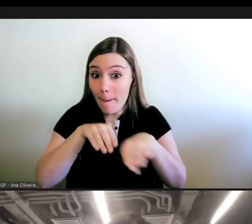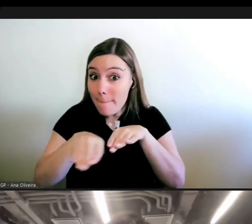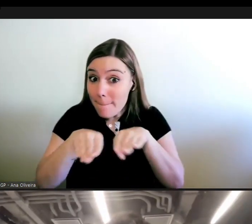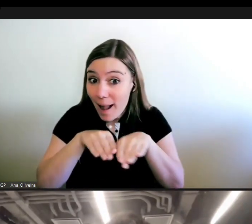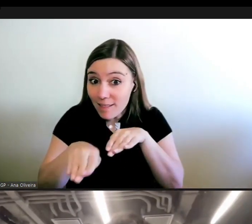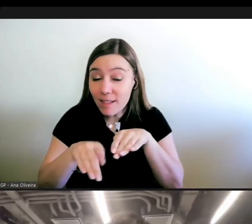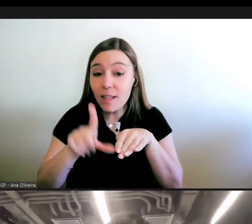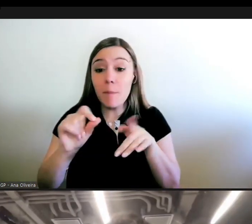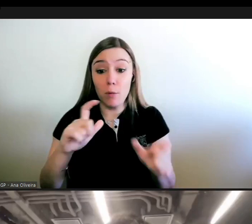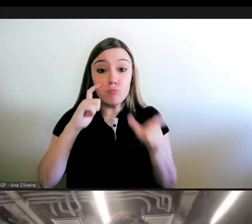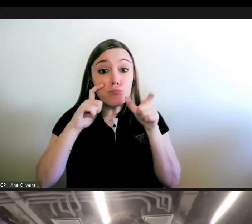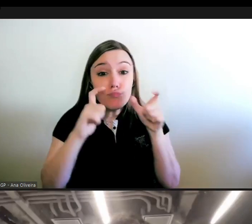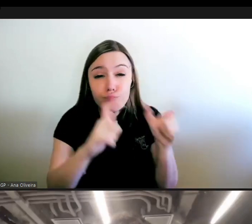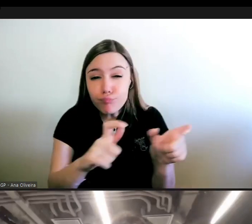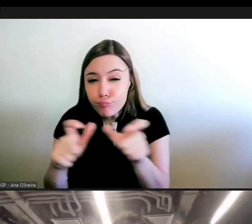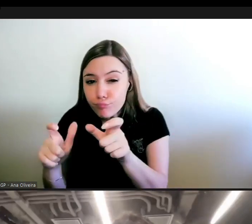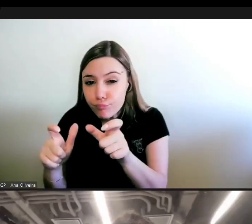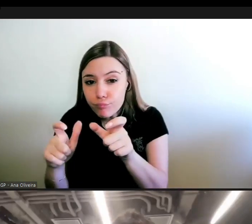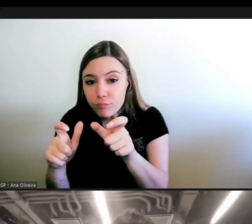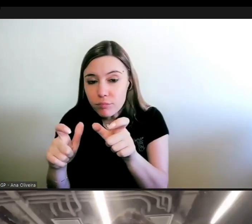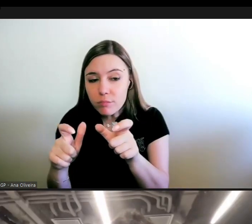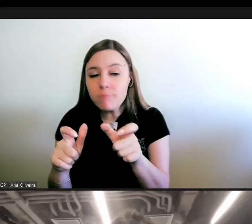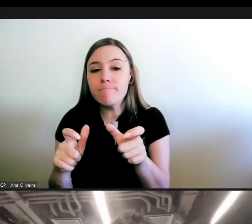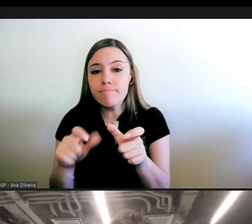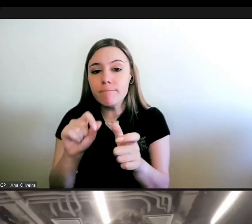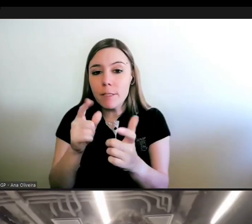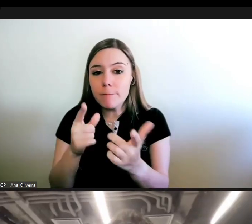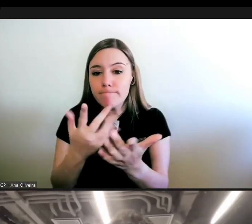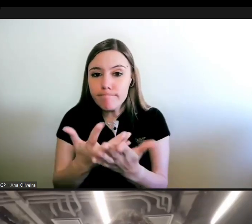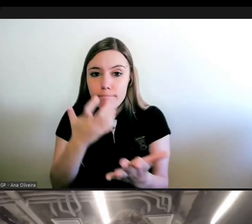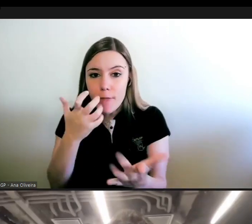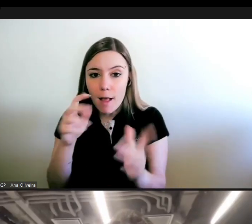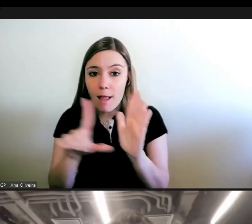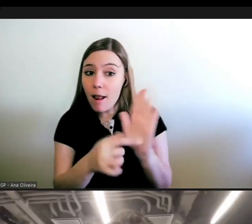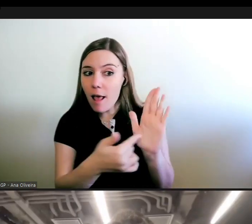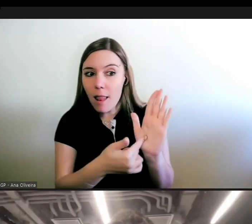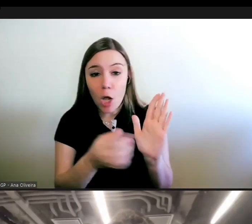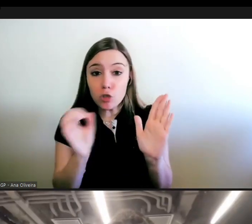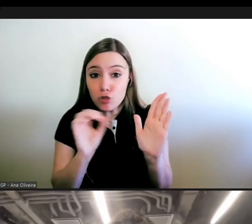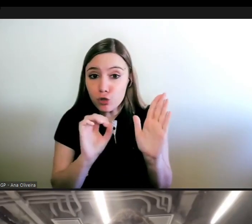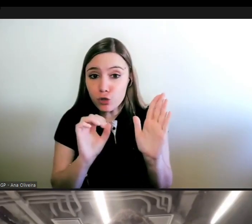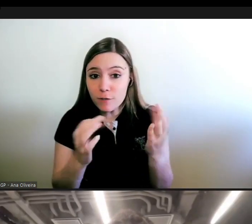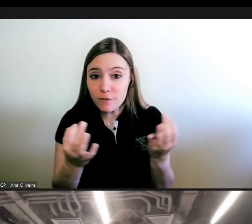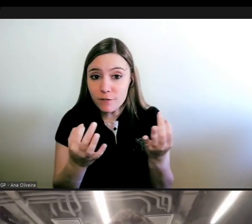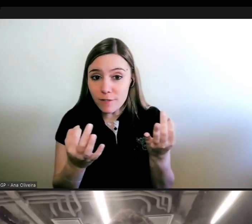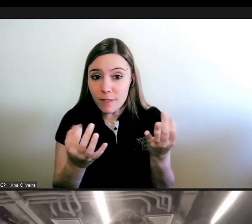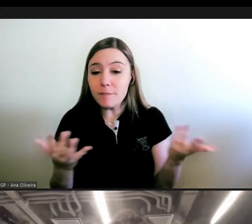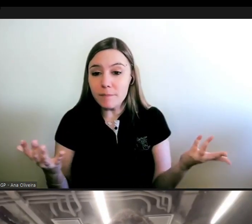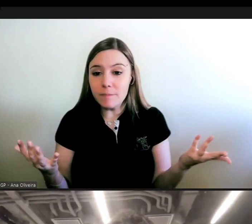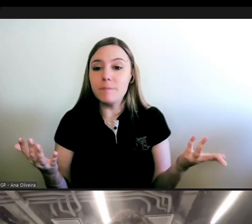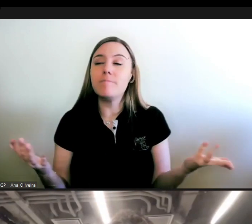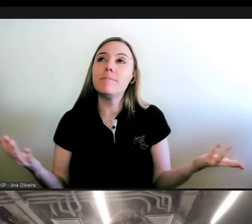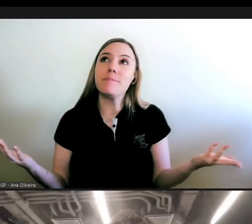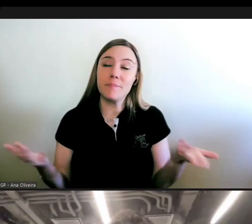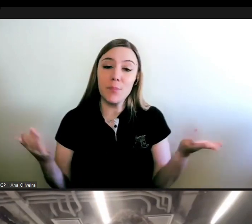com impactos dessa mesma legislação. Esta é a minha opinião, ou seja,